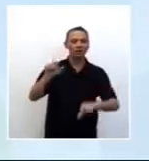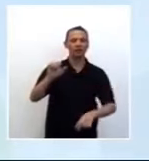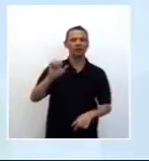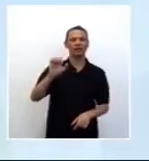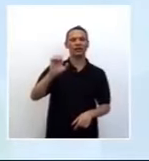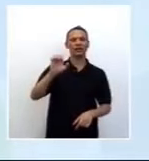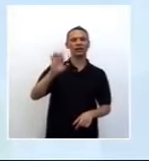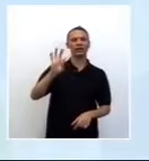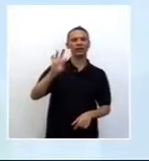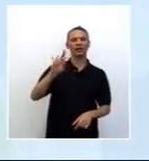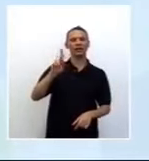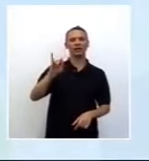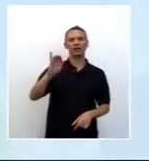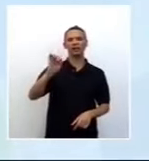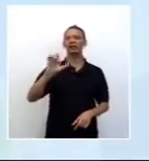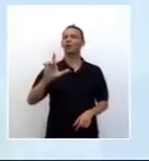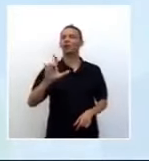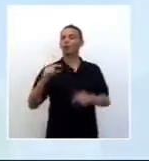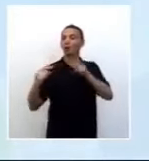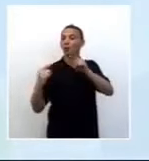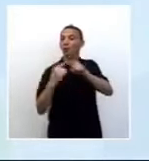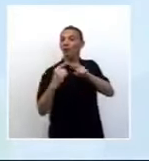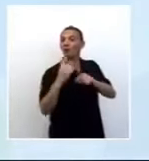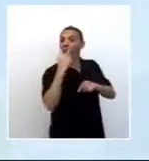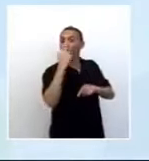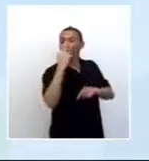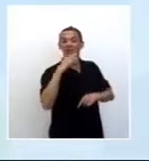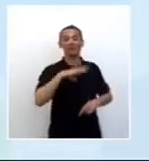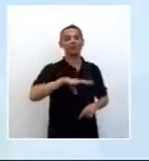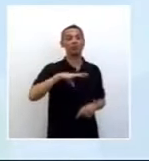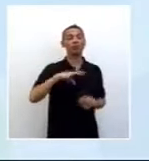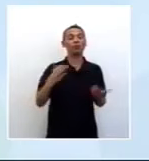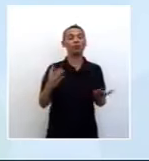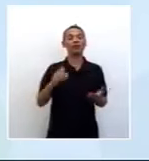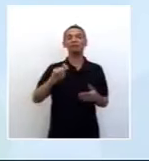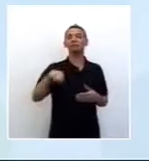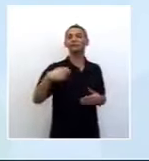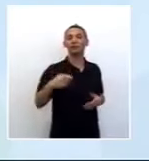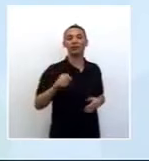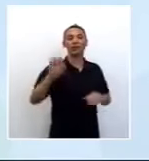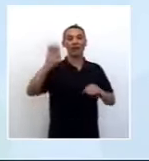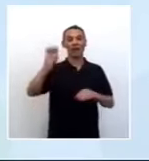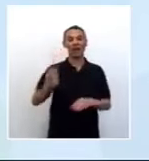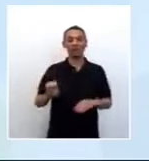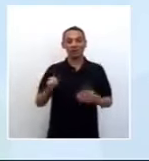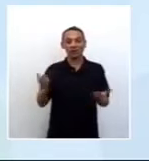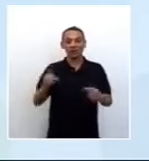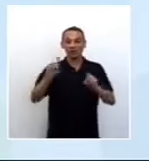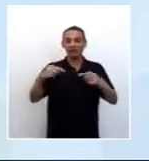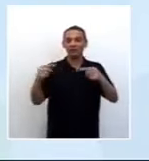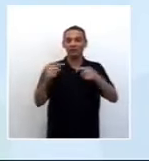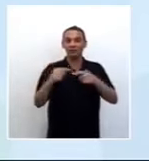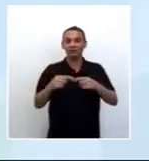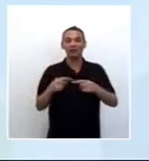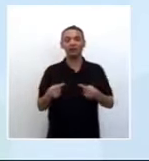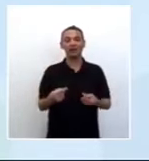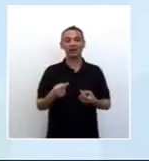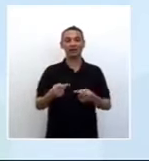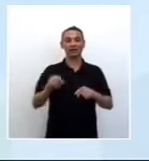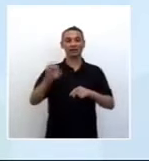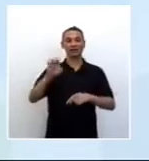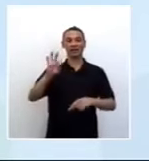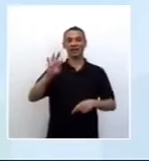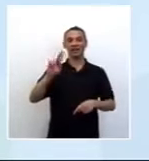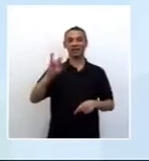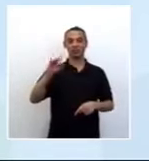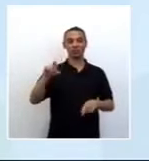ético parecidíssimo com português tem que significa ético Olha lá tão bem parecido com o